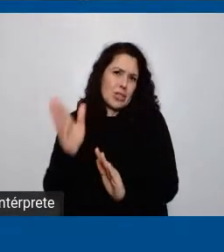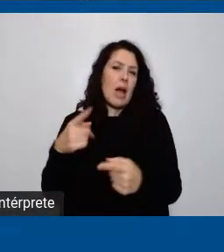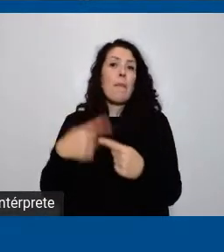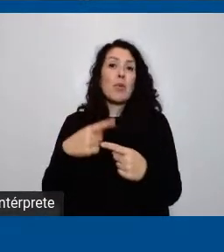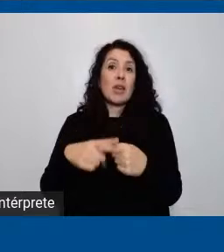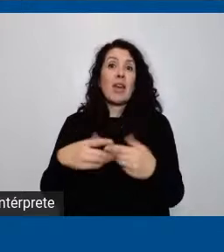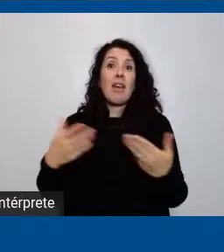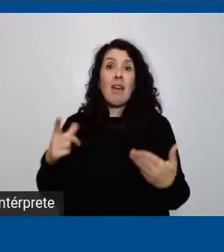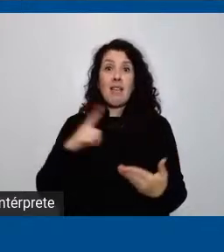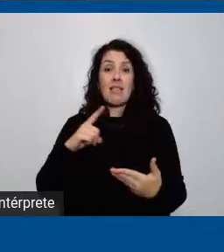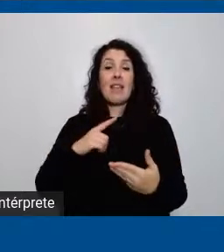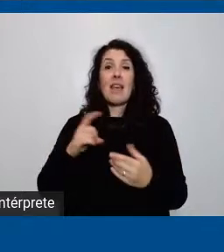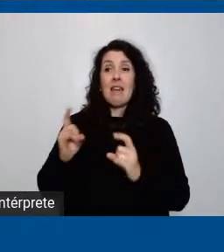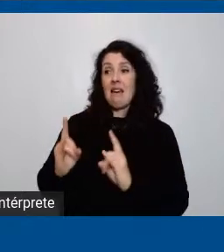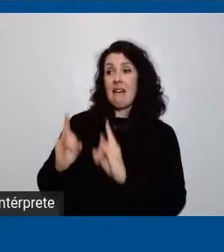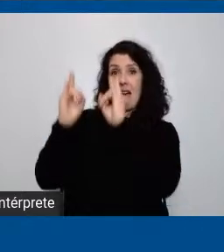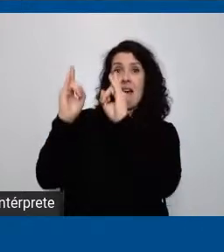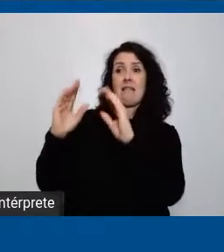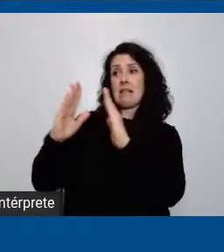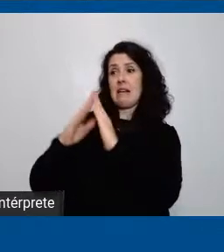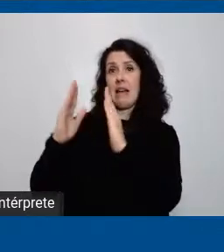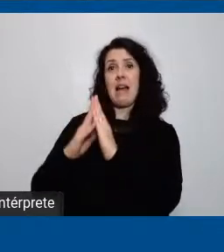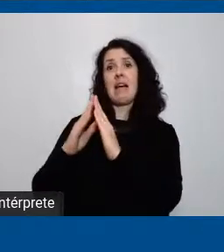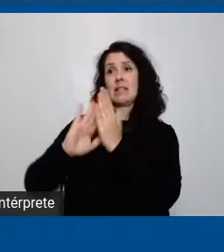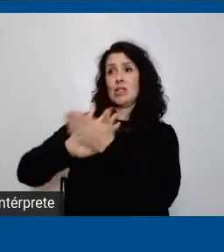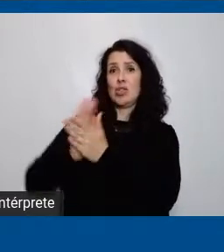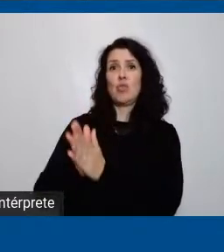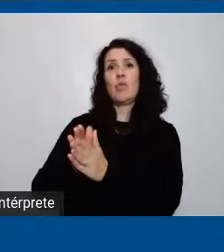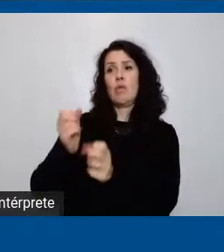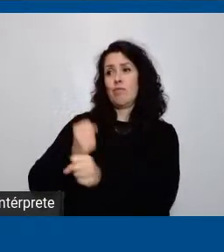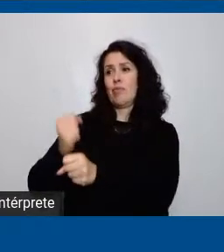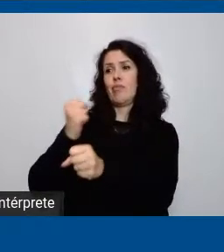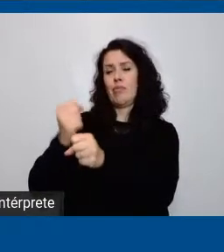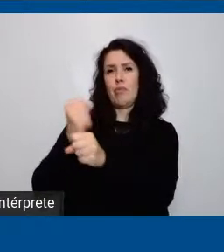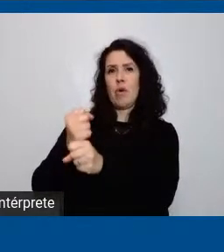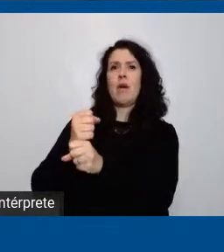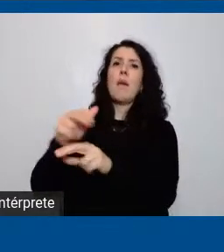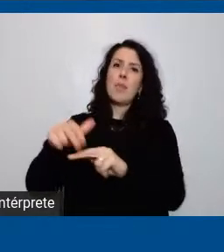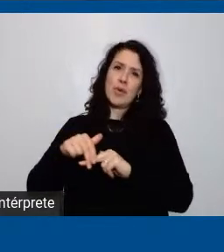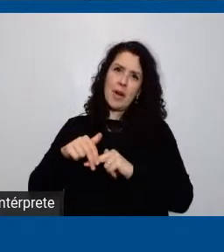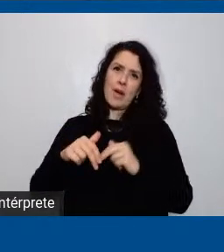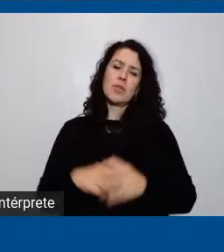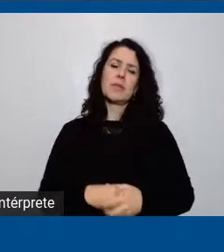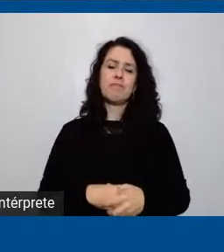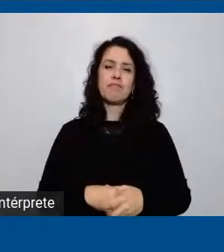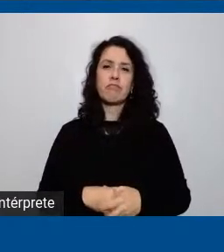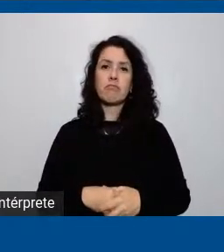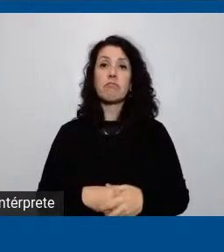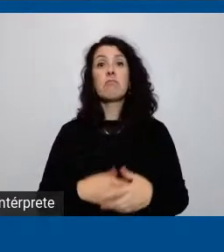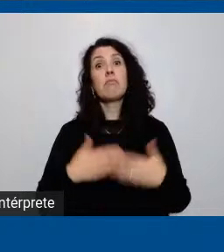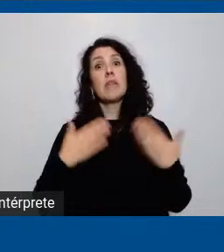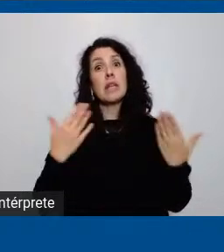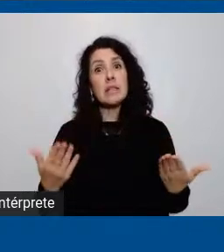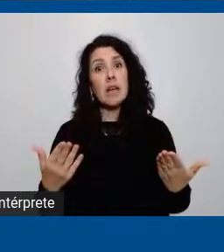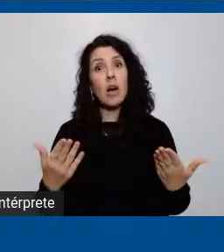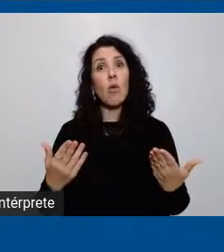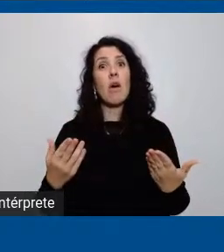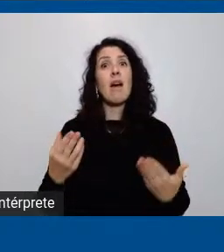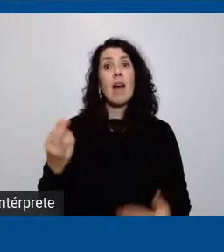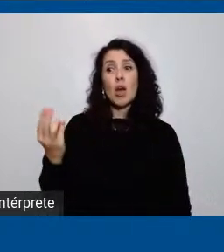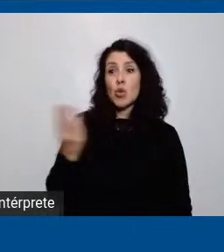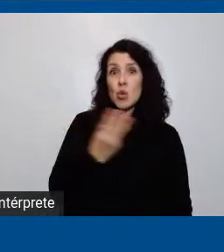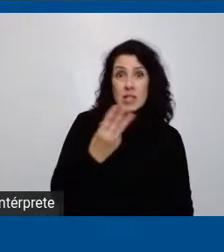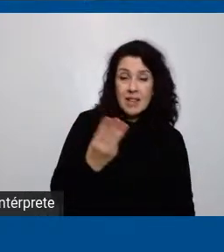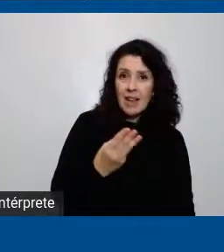em Paquetá, né? Mas, então, eu acho assim, que esse material deles, material